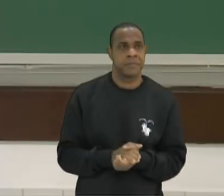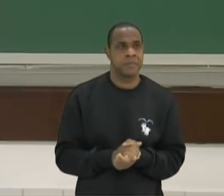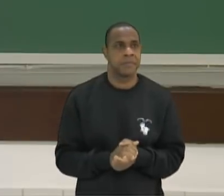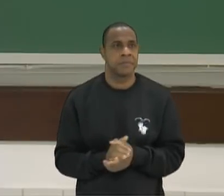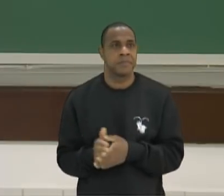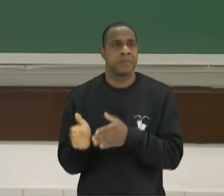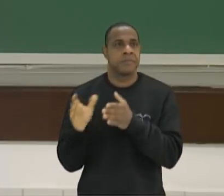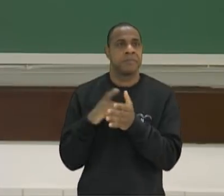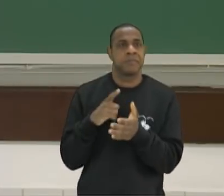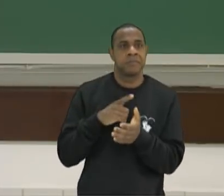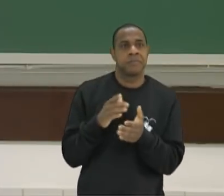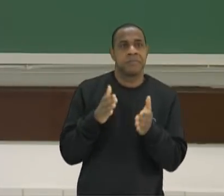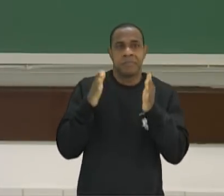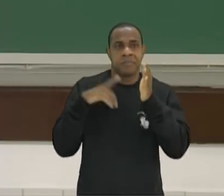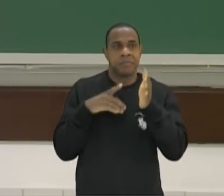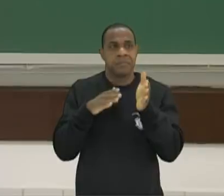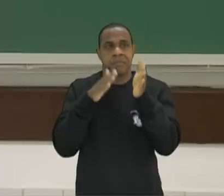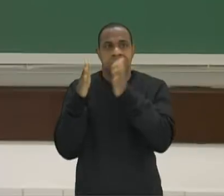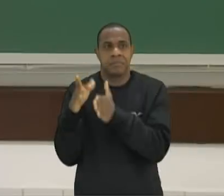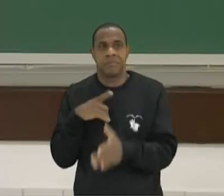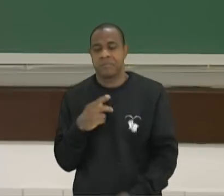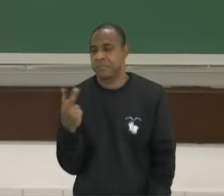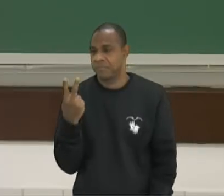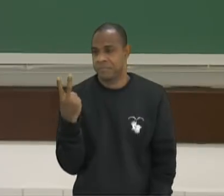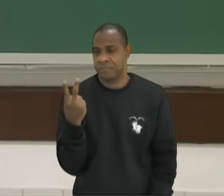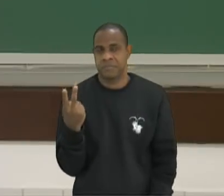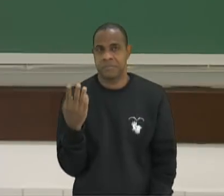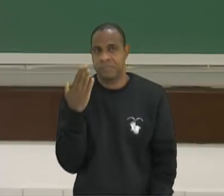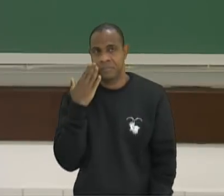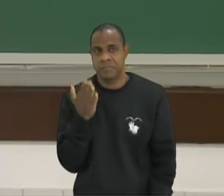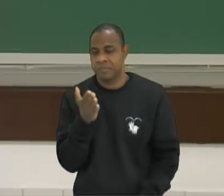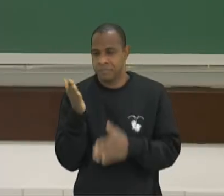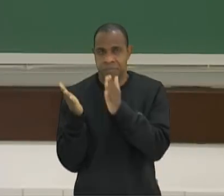à direita, eu tenho dois orifícios.